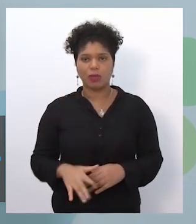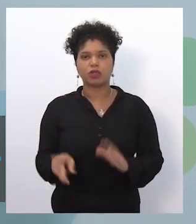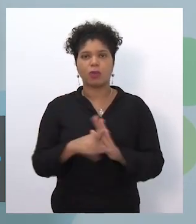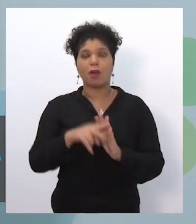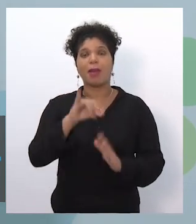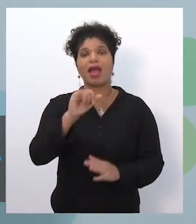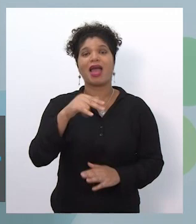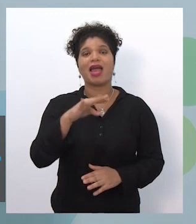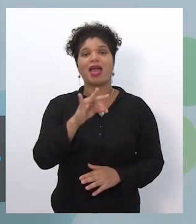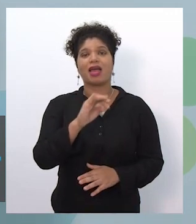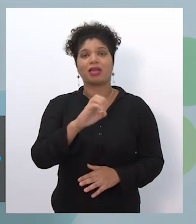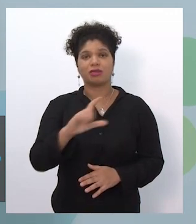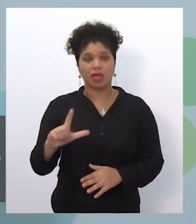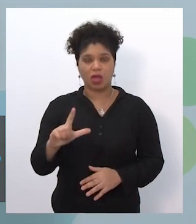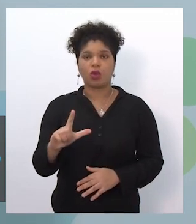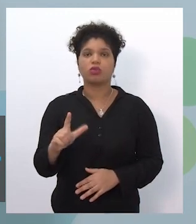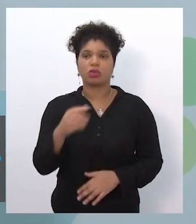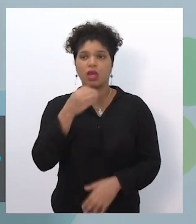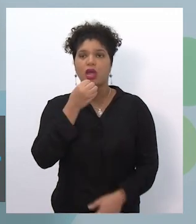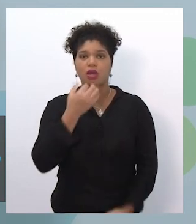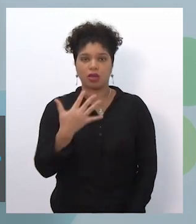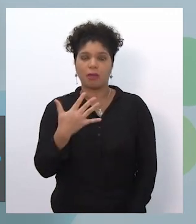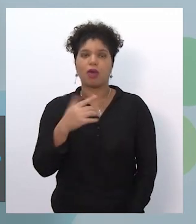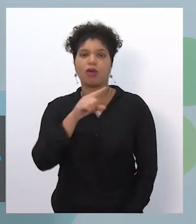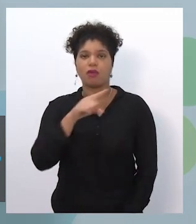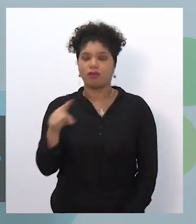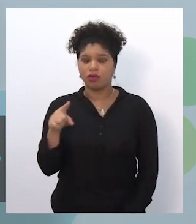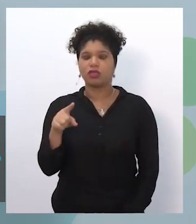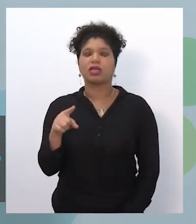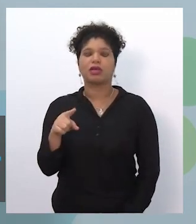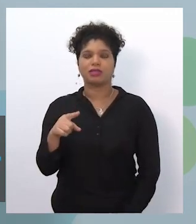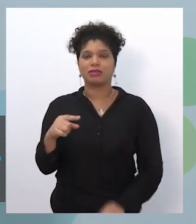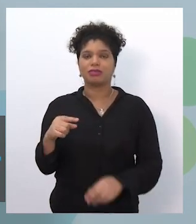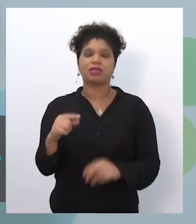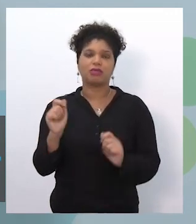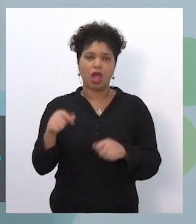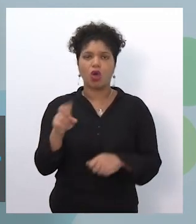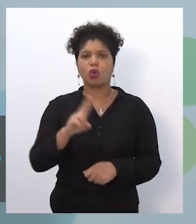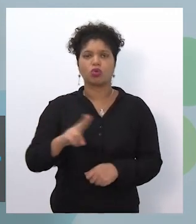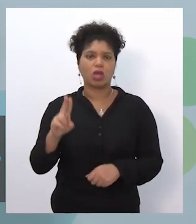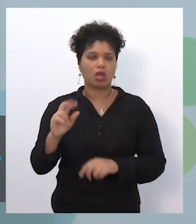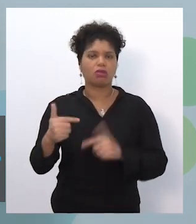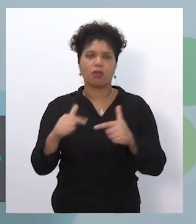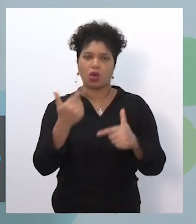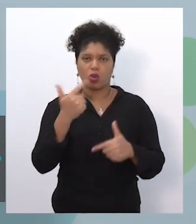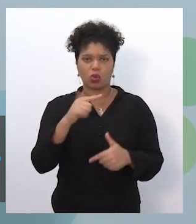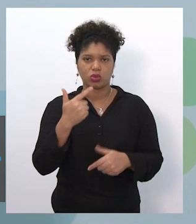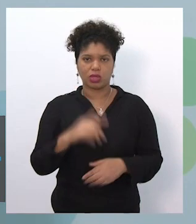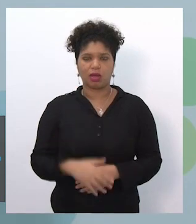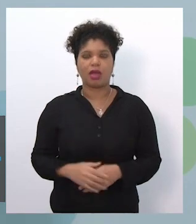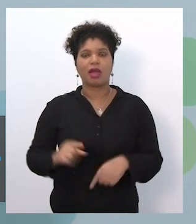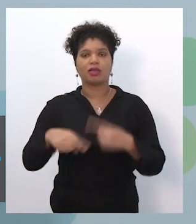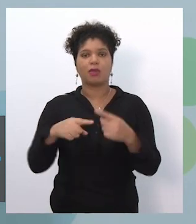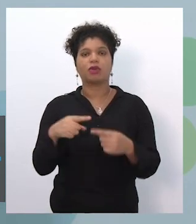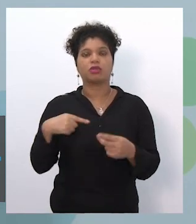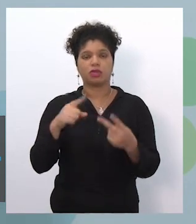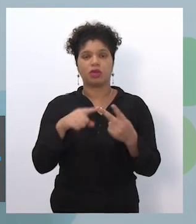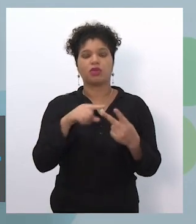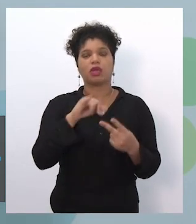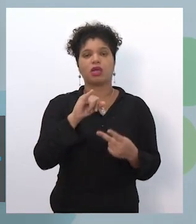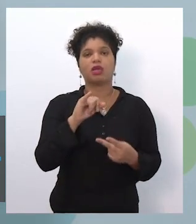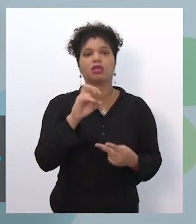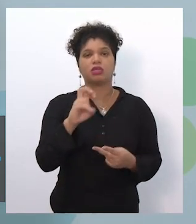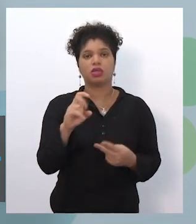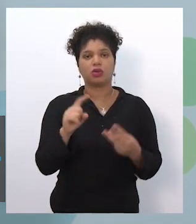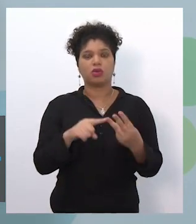Intel e que é bom, que vocês vão conseguir trabalhar legal nele. E depois vem o i5 e o i7.